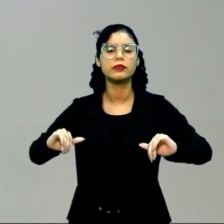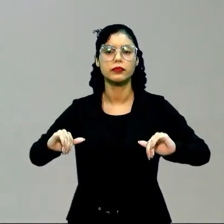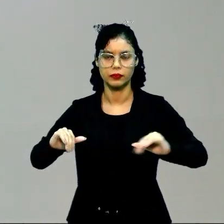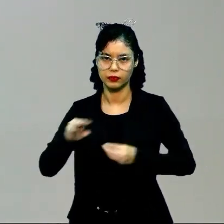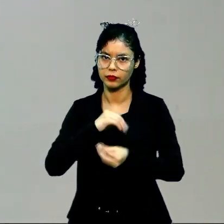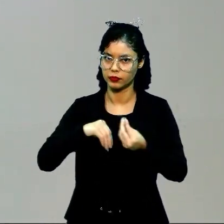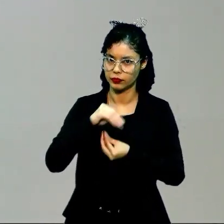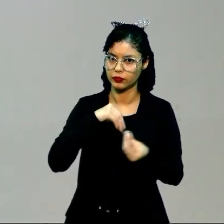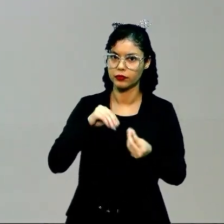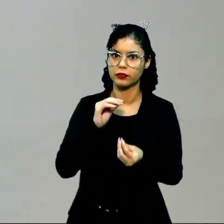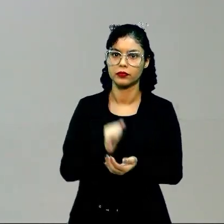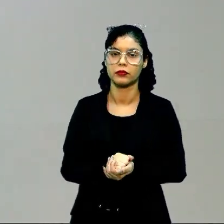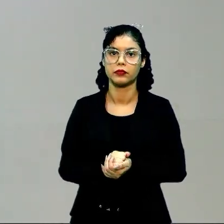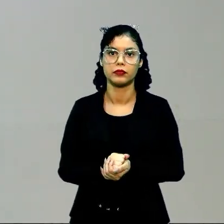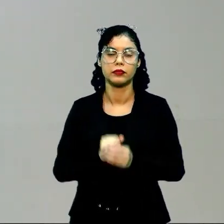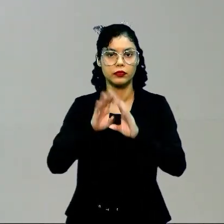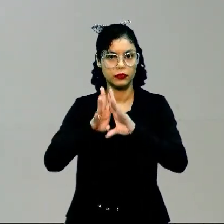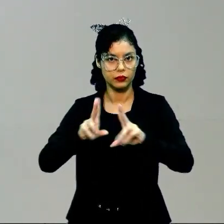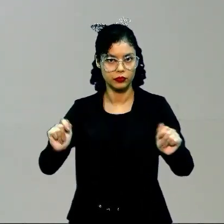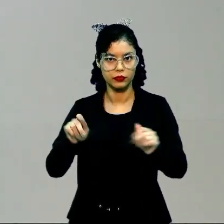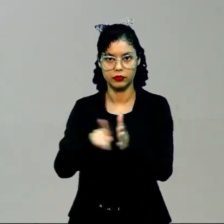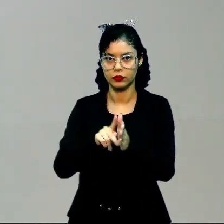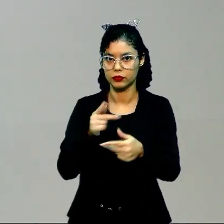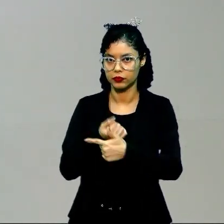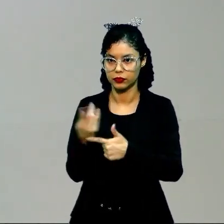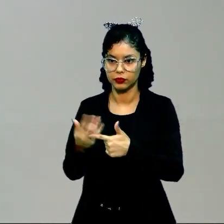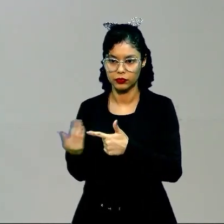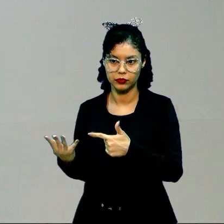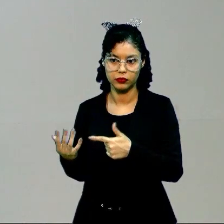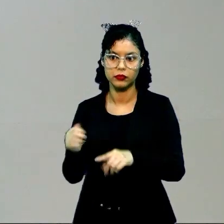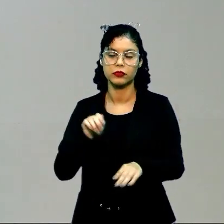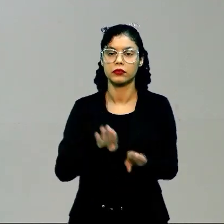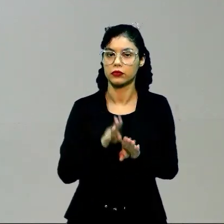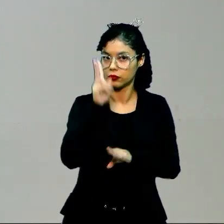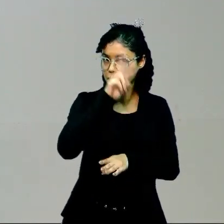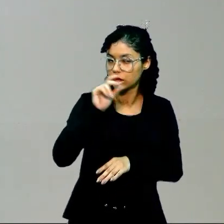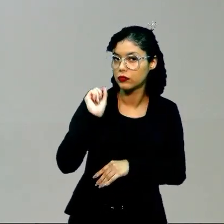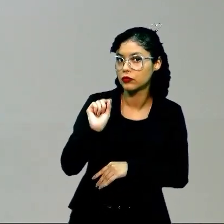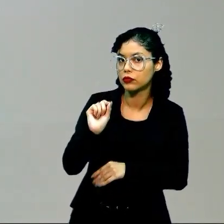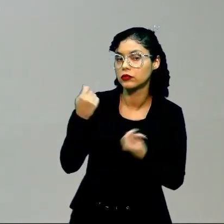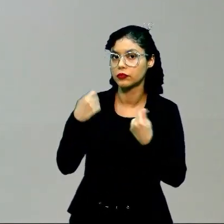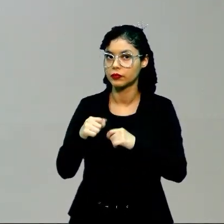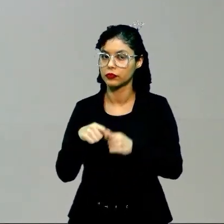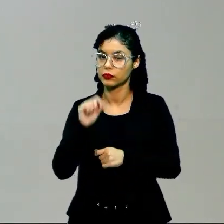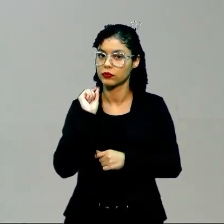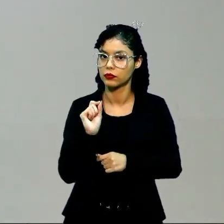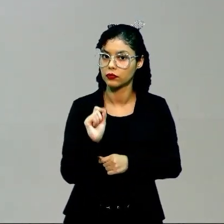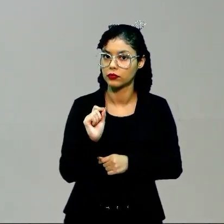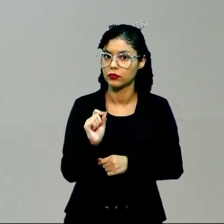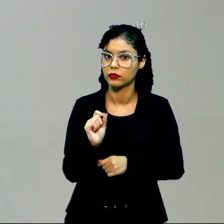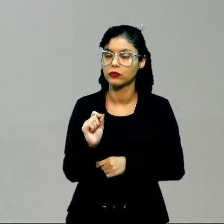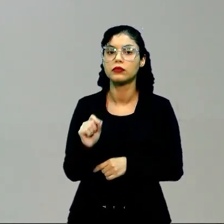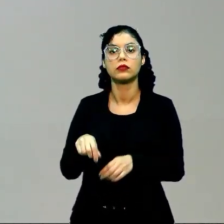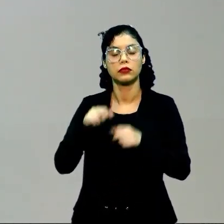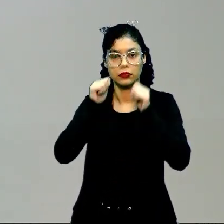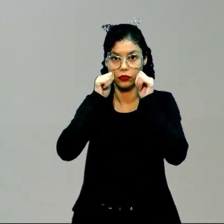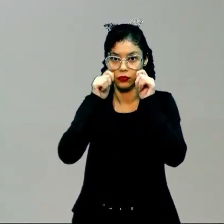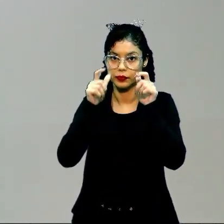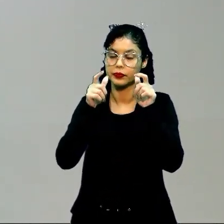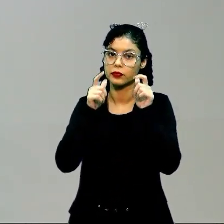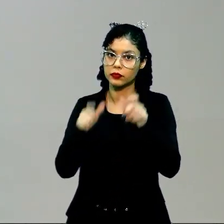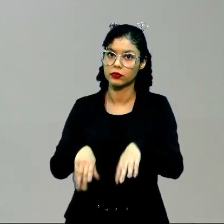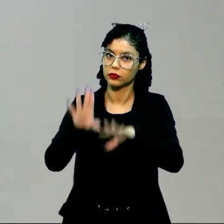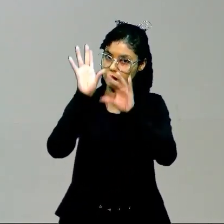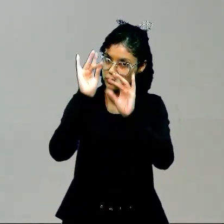será uma questão de destilação fracionada. Mas é importante frisar que precisamos ler a questão com atenção, observar